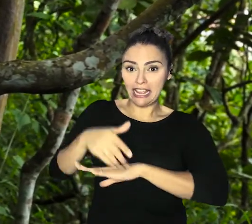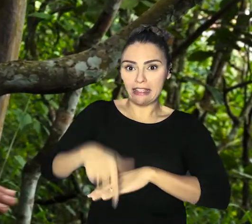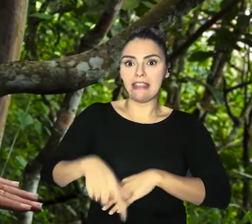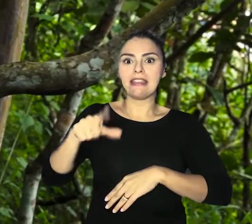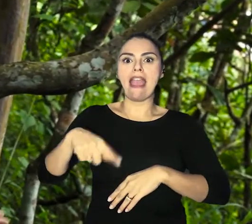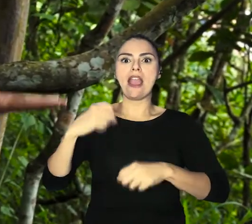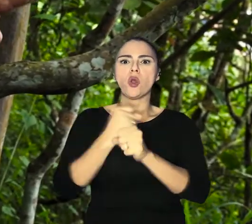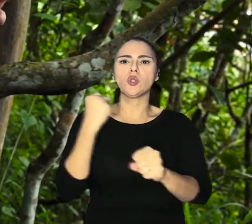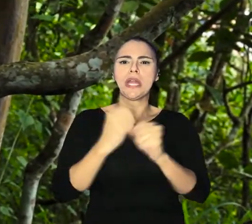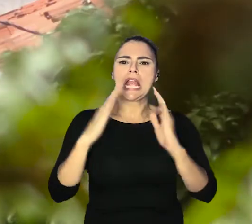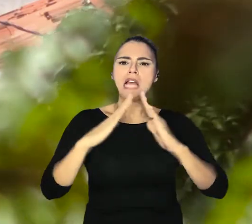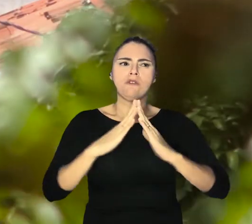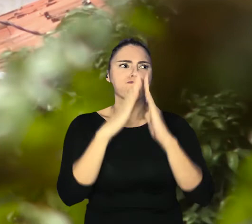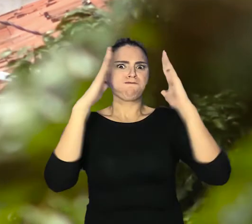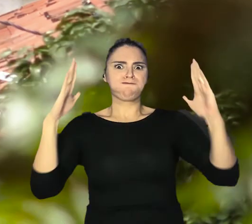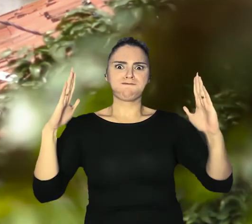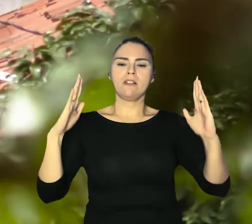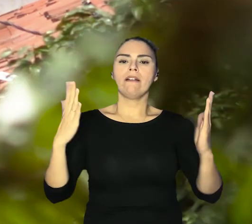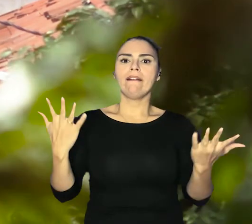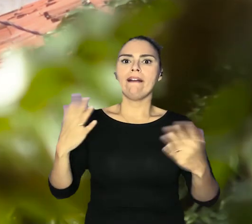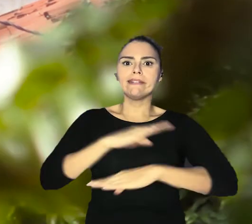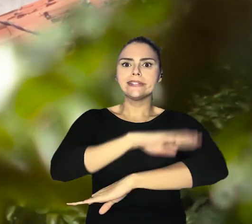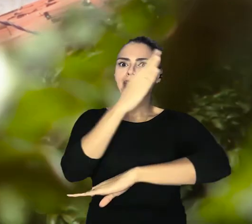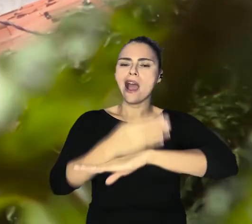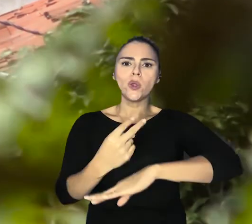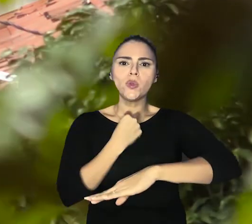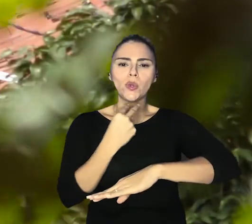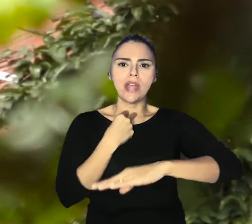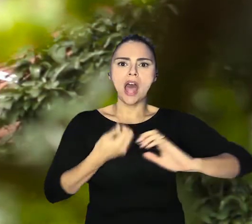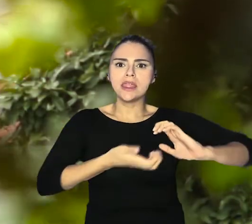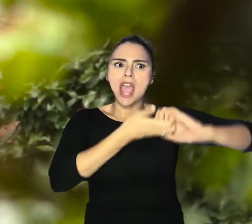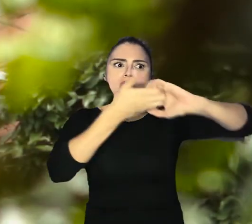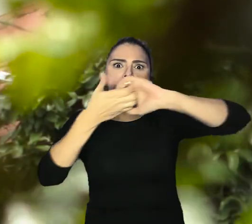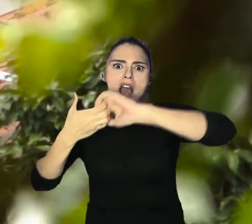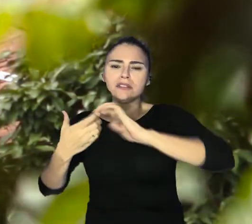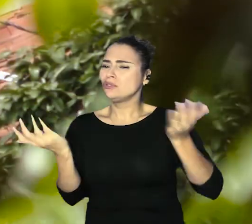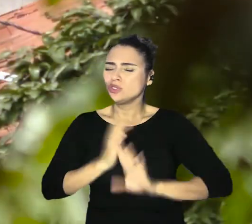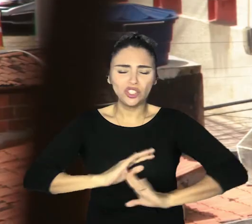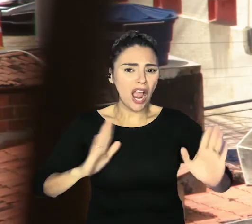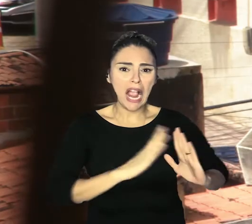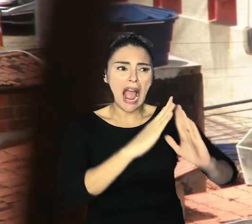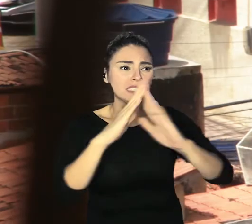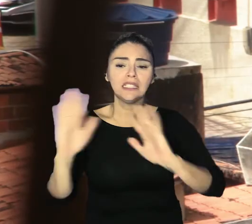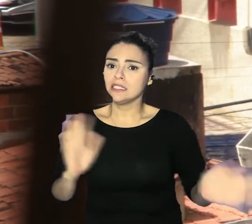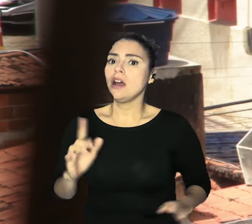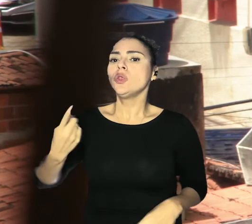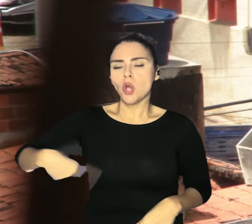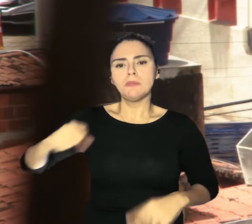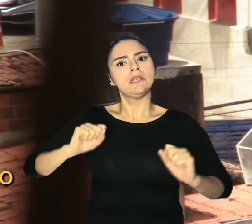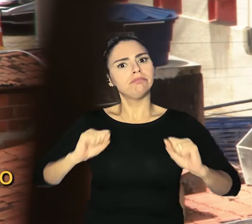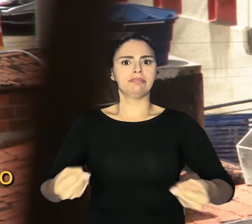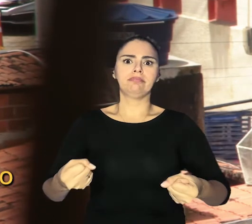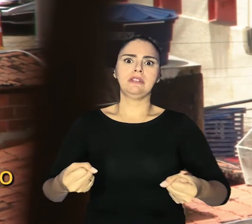quer montar uma casa maior do que o que pode. A serra não tem condições de ter tanto telhado como tem, já está saturado. E gente, se não tomar uma